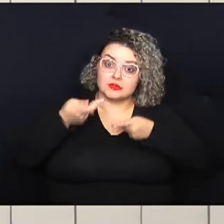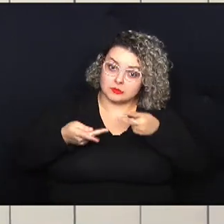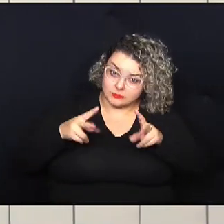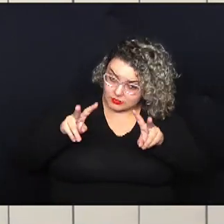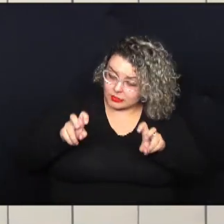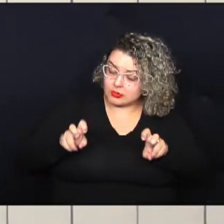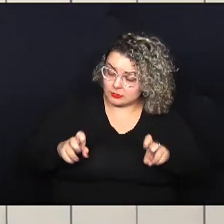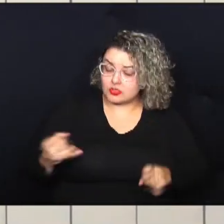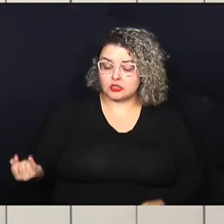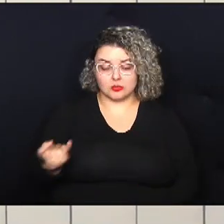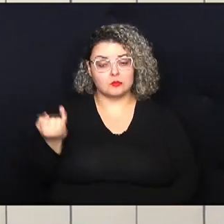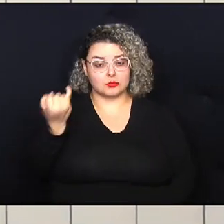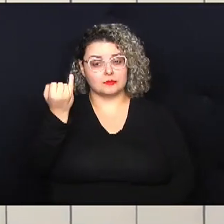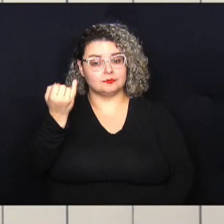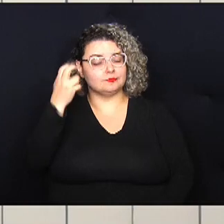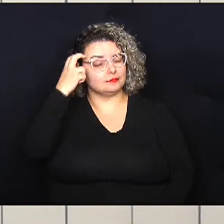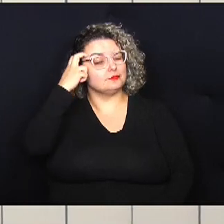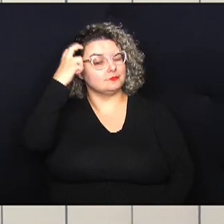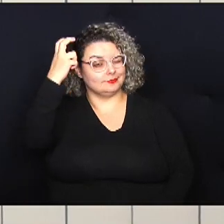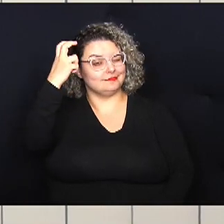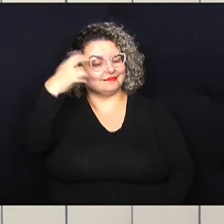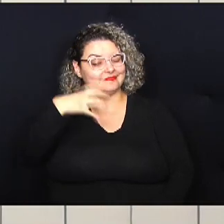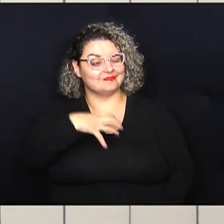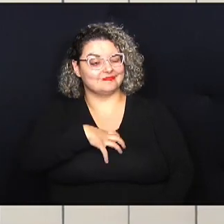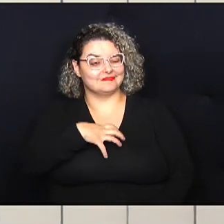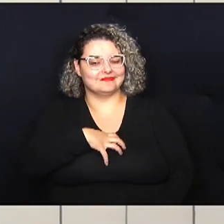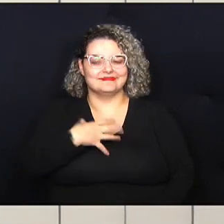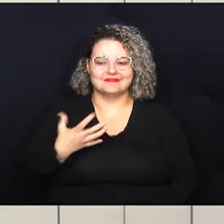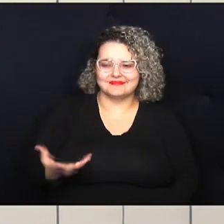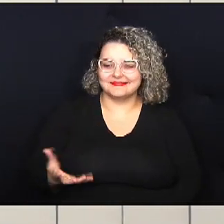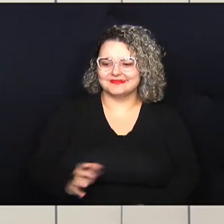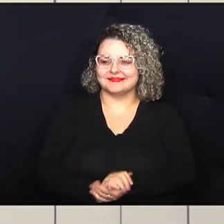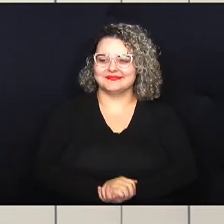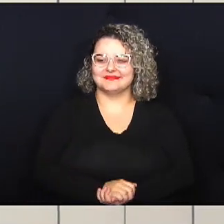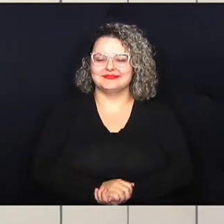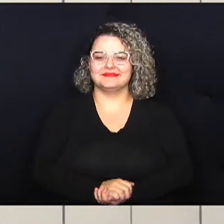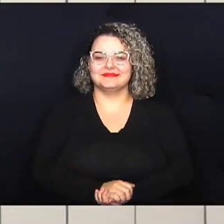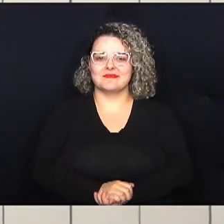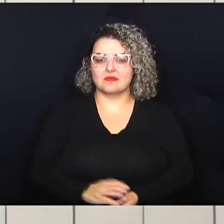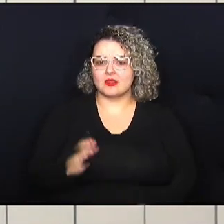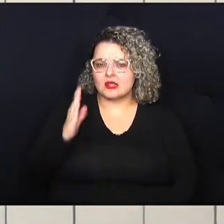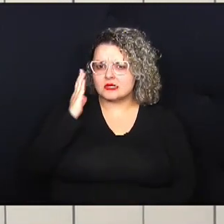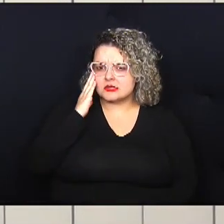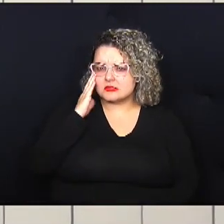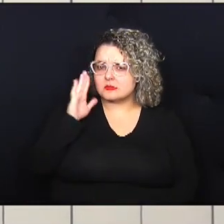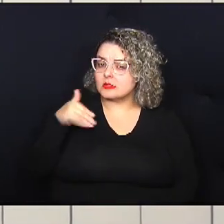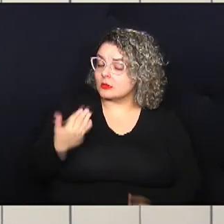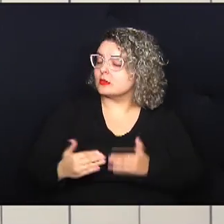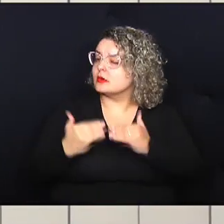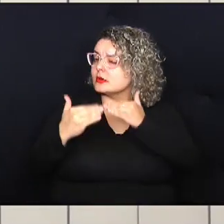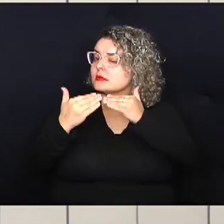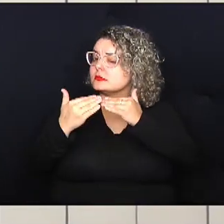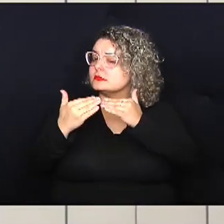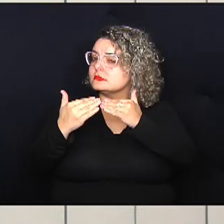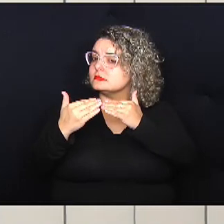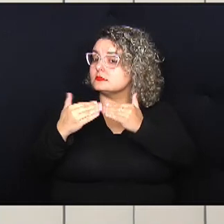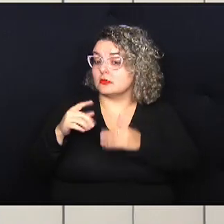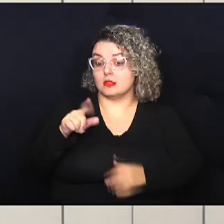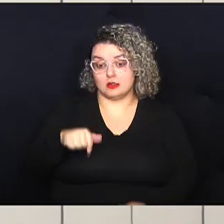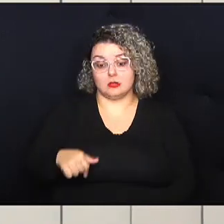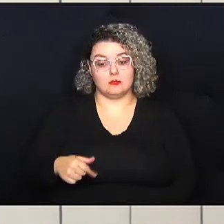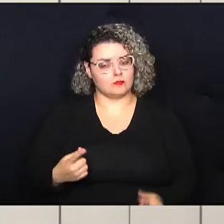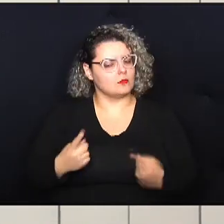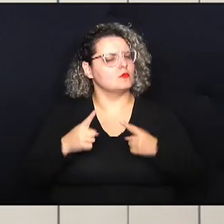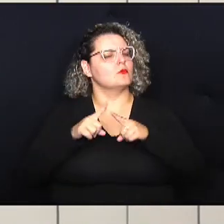bem interessante, inteligência emocional. Sabe que quando ela é desenvolvida, se torna uma grande